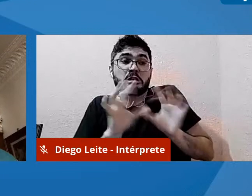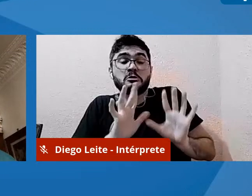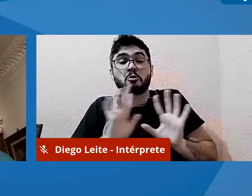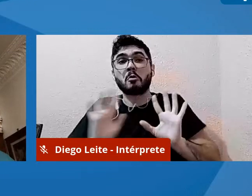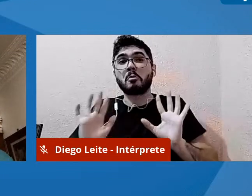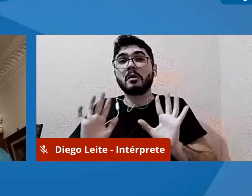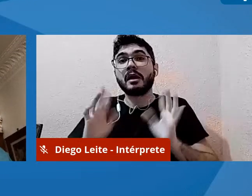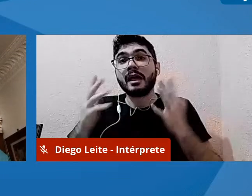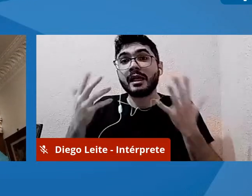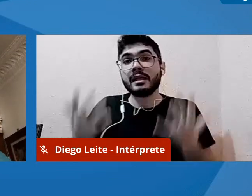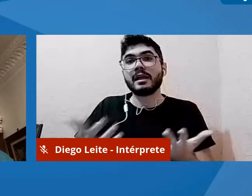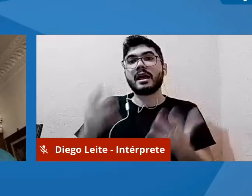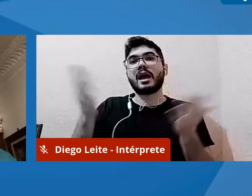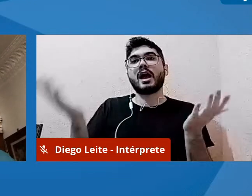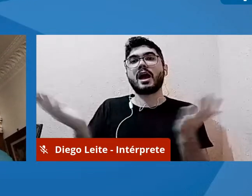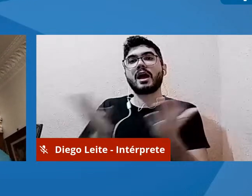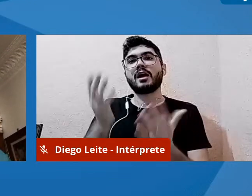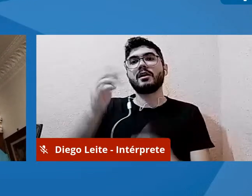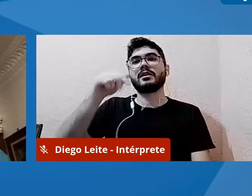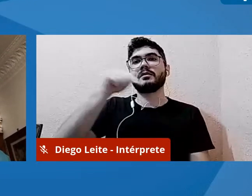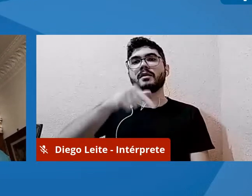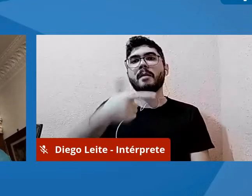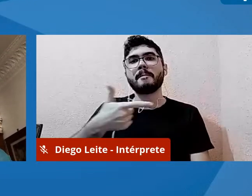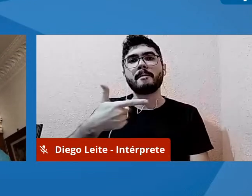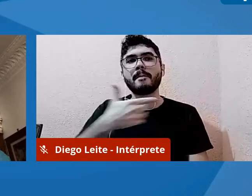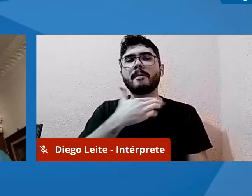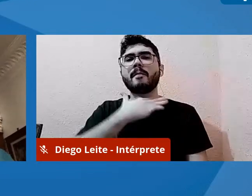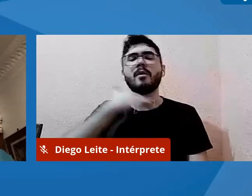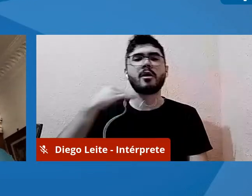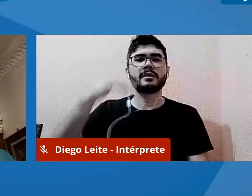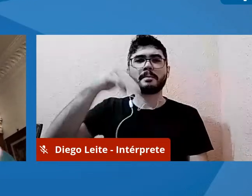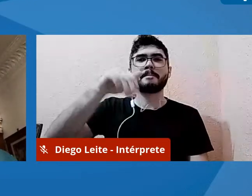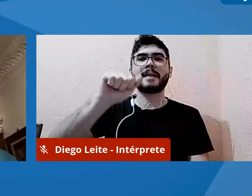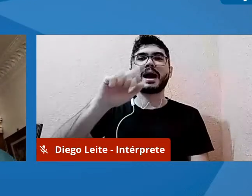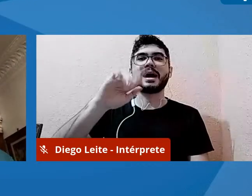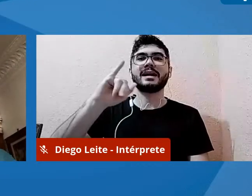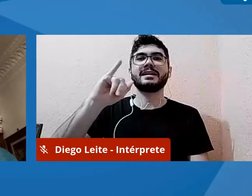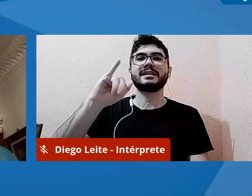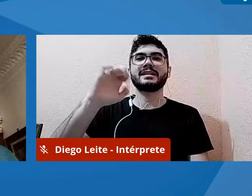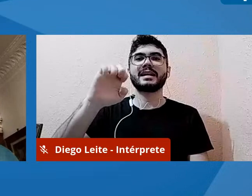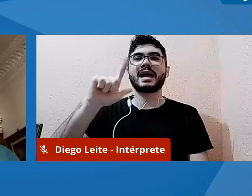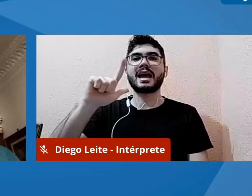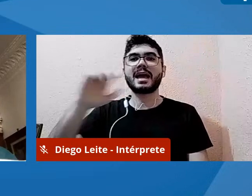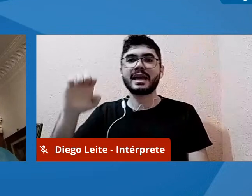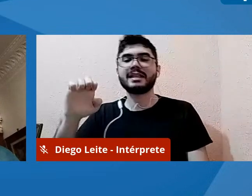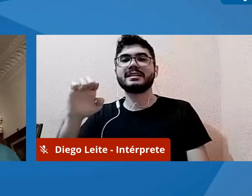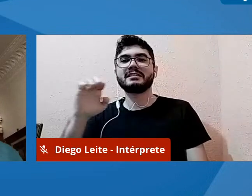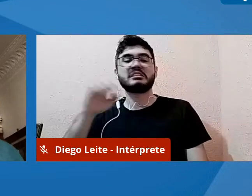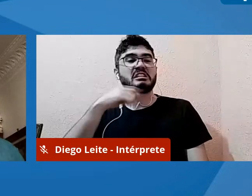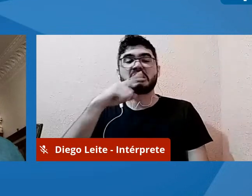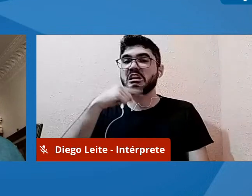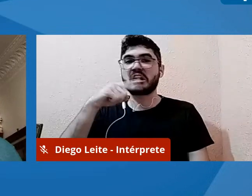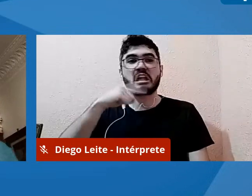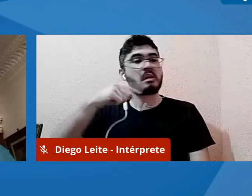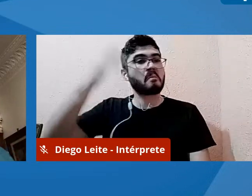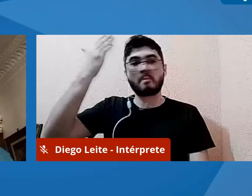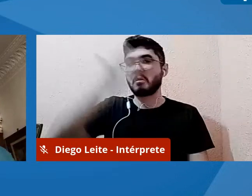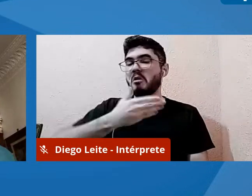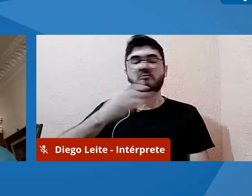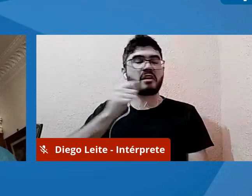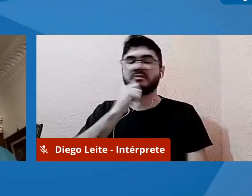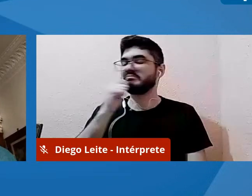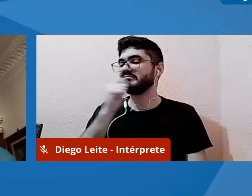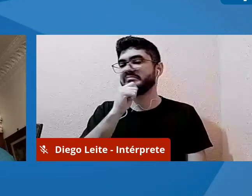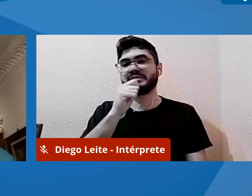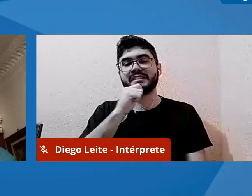até agora não se conseguiu provar se ele tem relação ou não, mas são os as milícias, né, que circulam em torno dele.